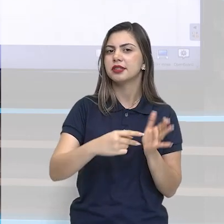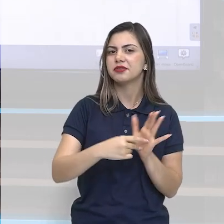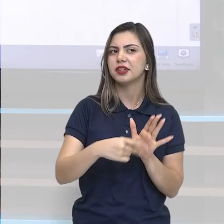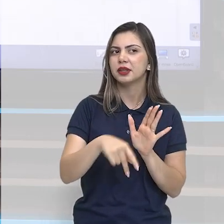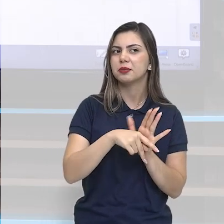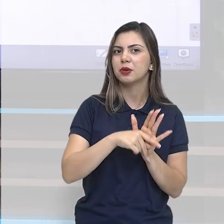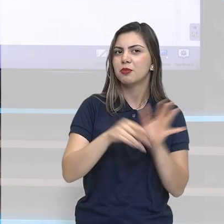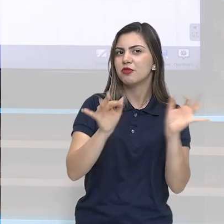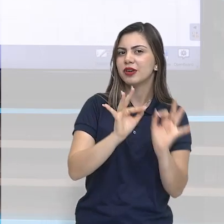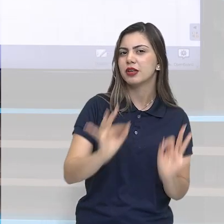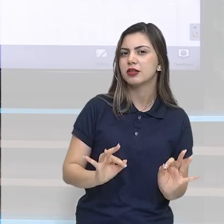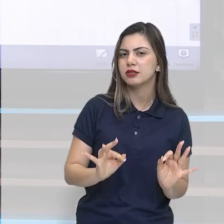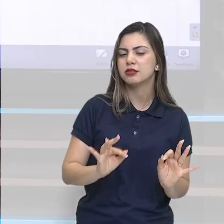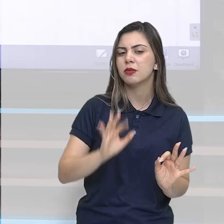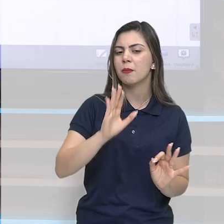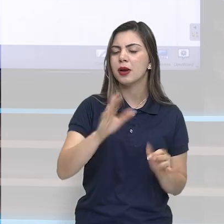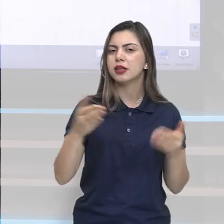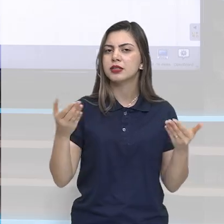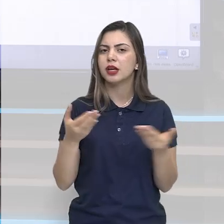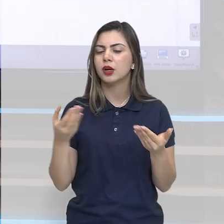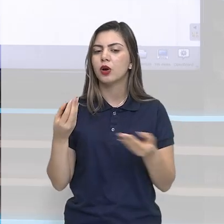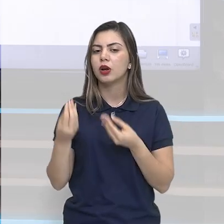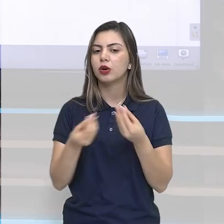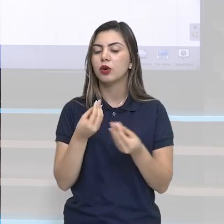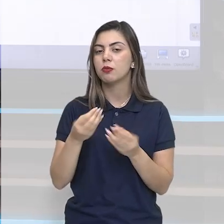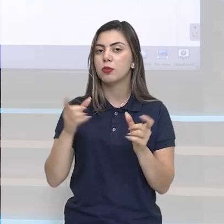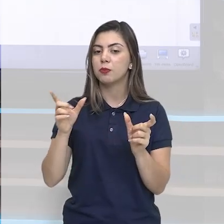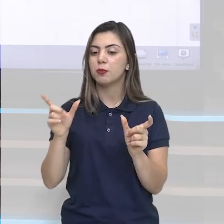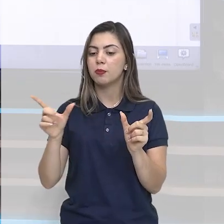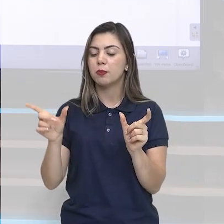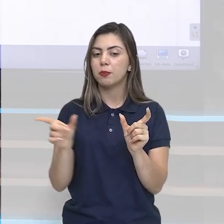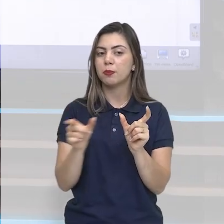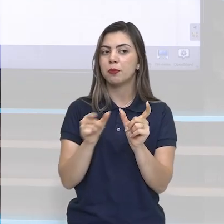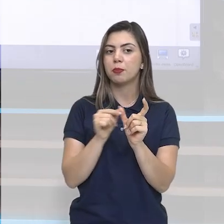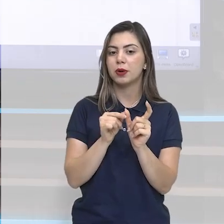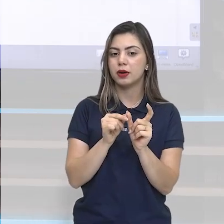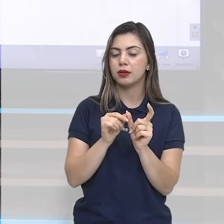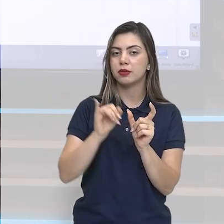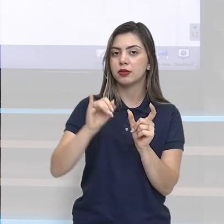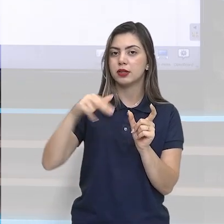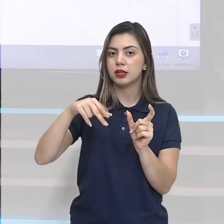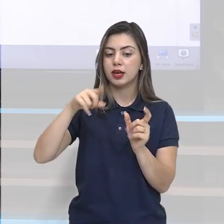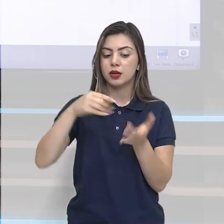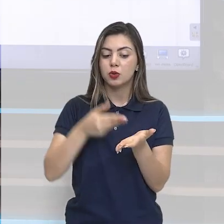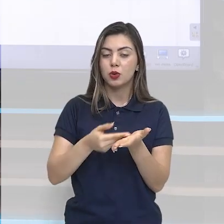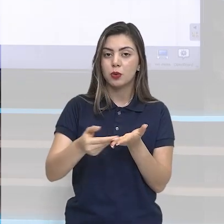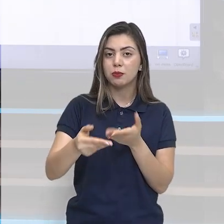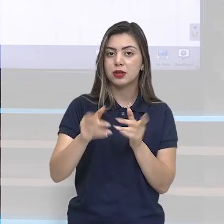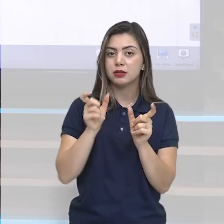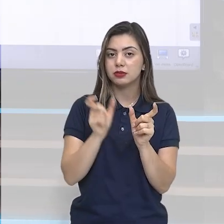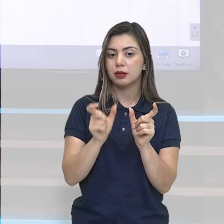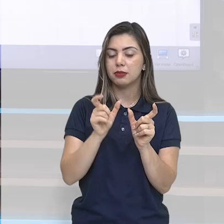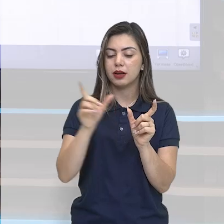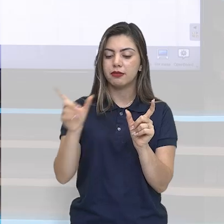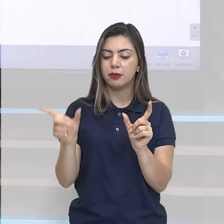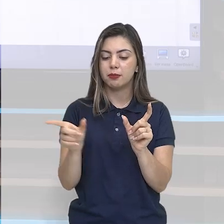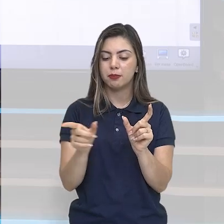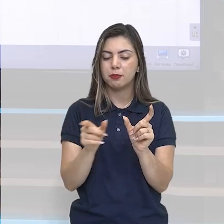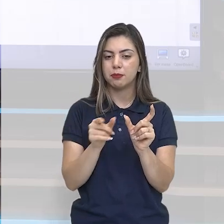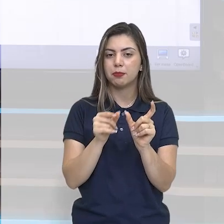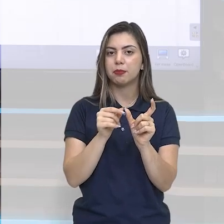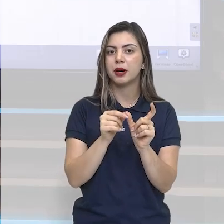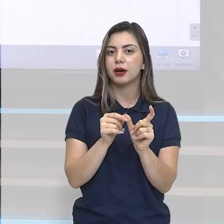certo? Quando eu acrescento o prefixo no início da palavra, eu acrescentei essa partícula